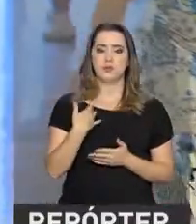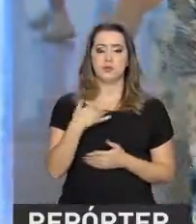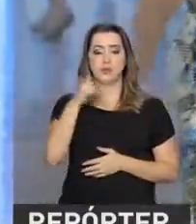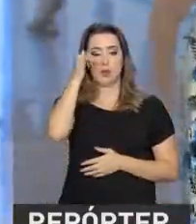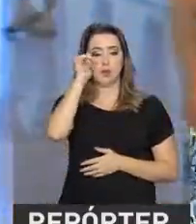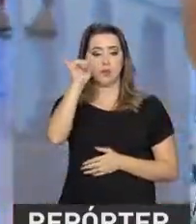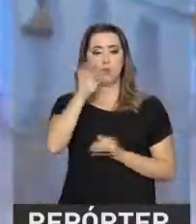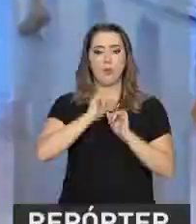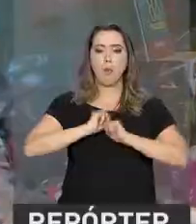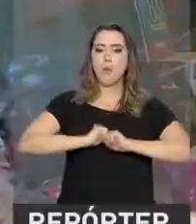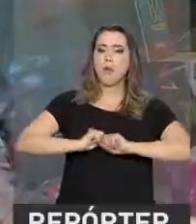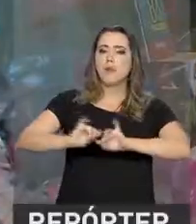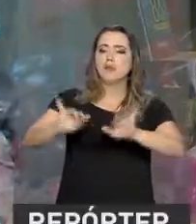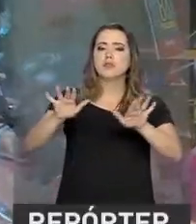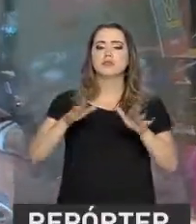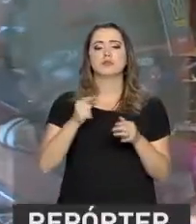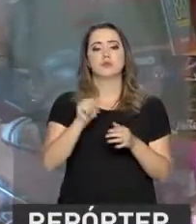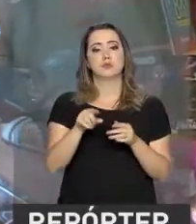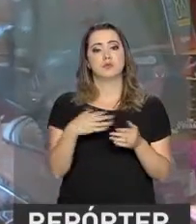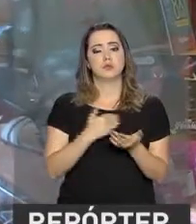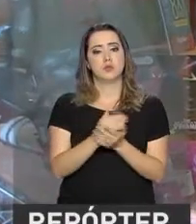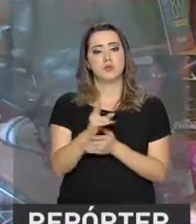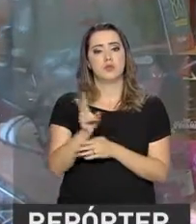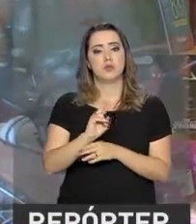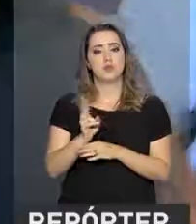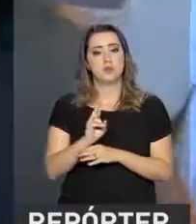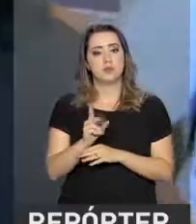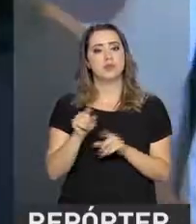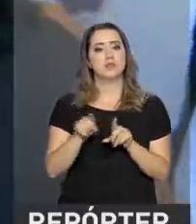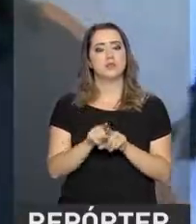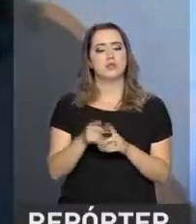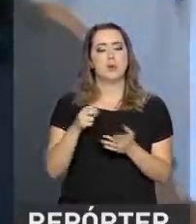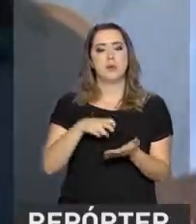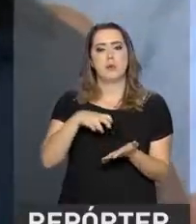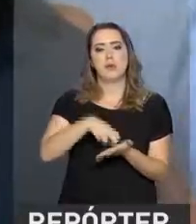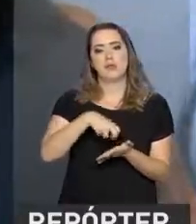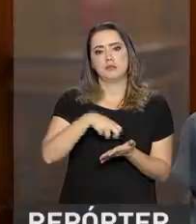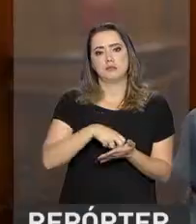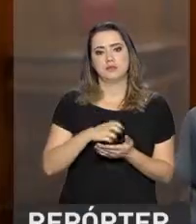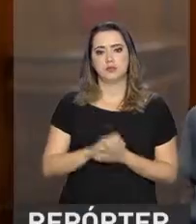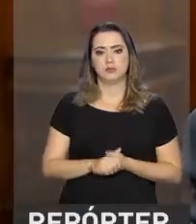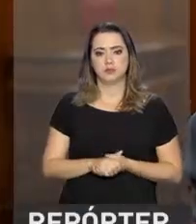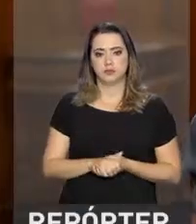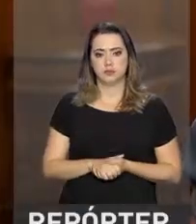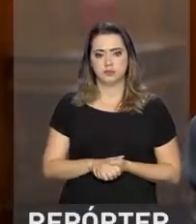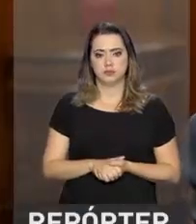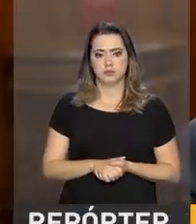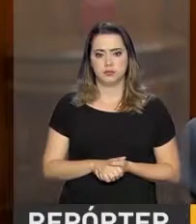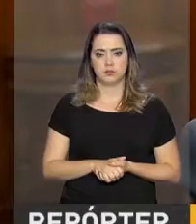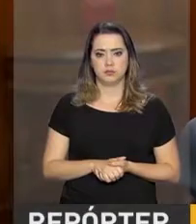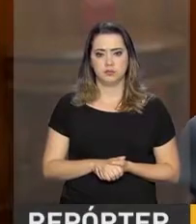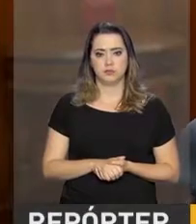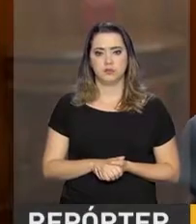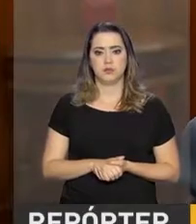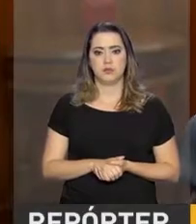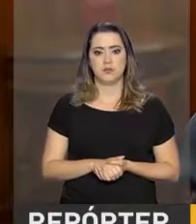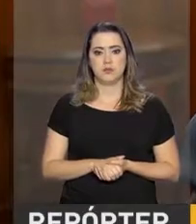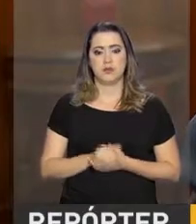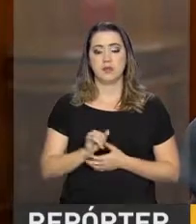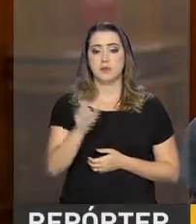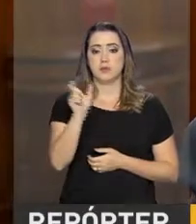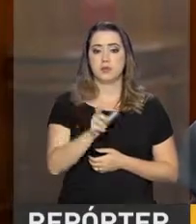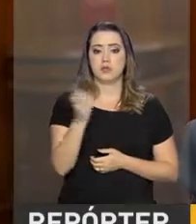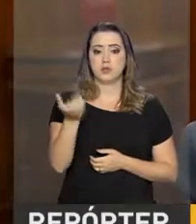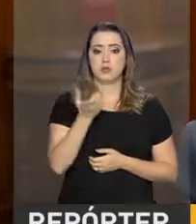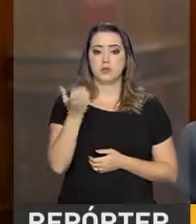vazamento de informações, a iniciativa prevê fiscalização e aplicação de penas. A cada transação que alguém quiser fazer